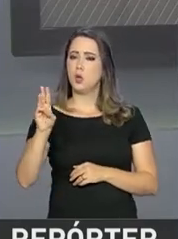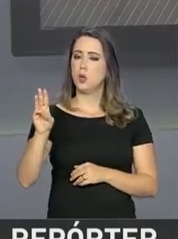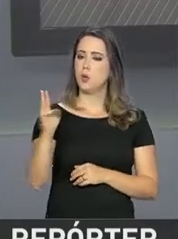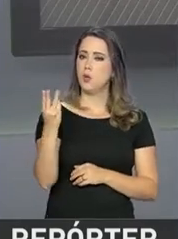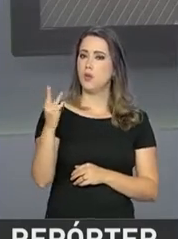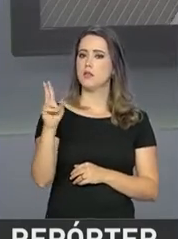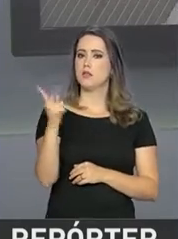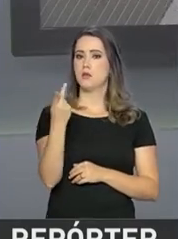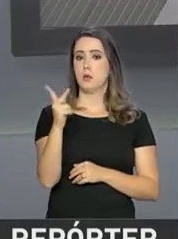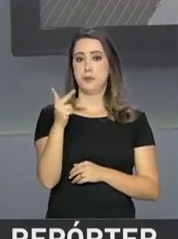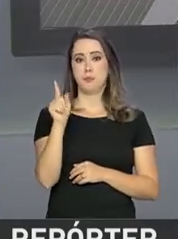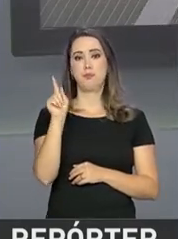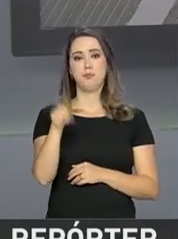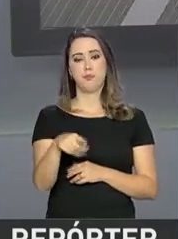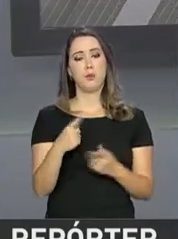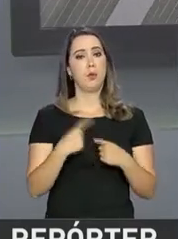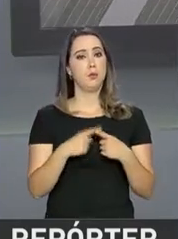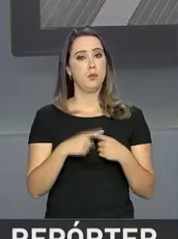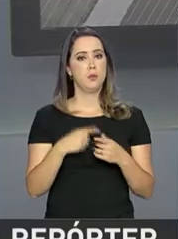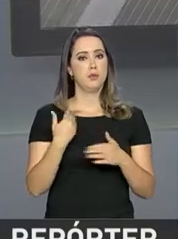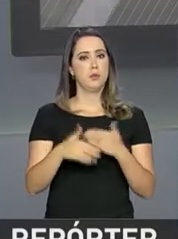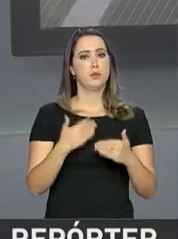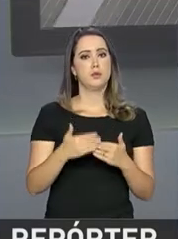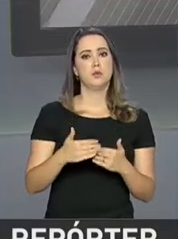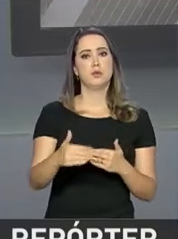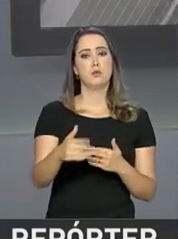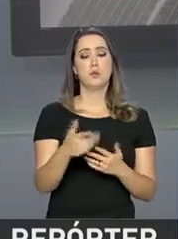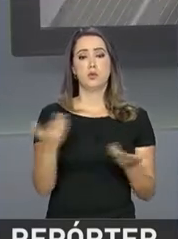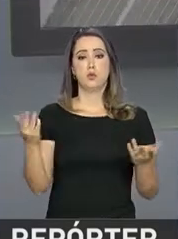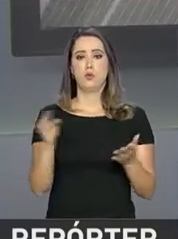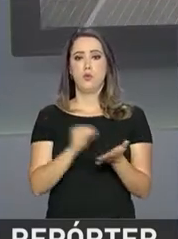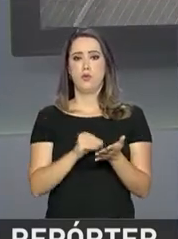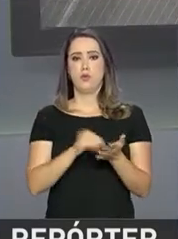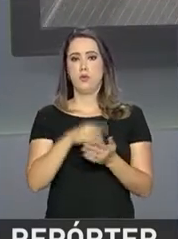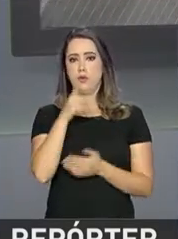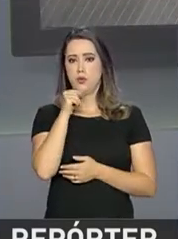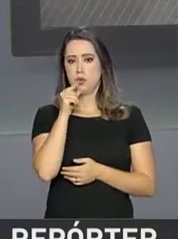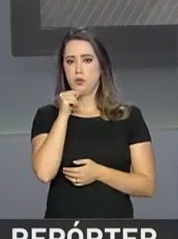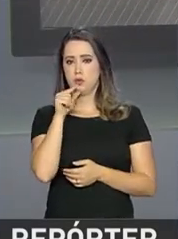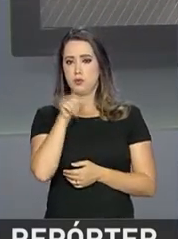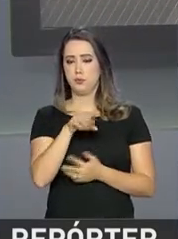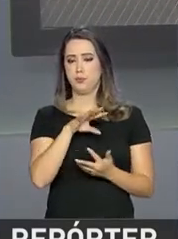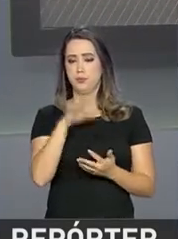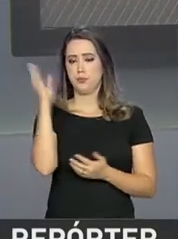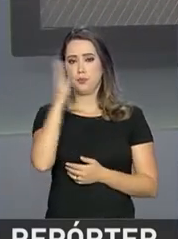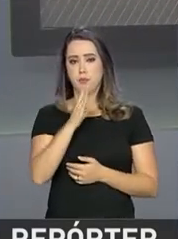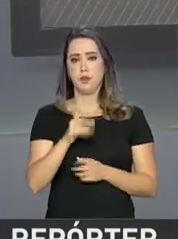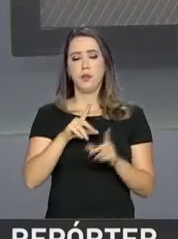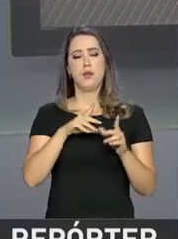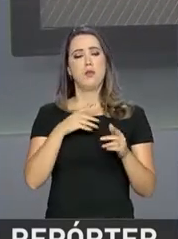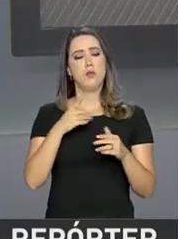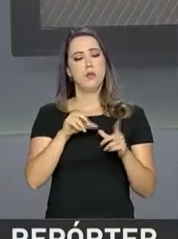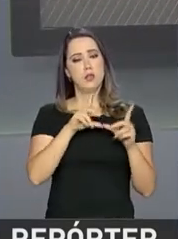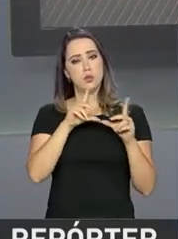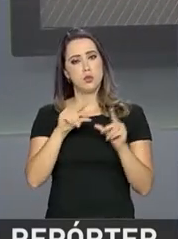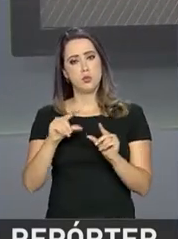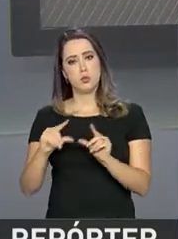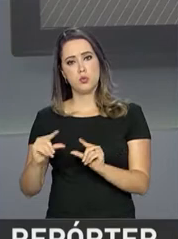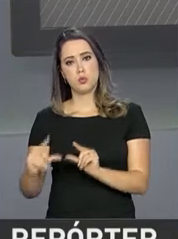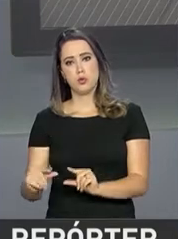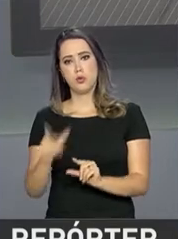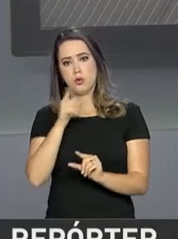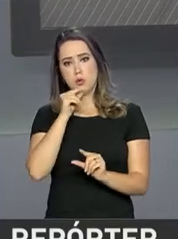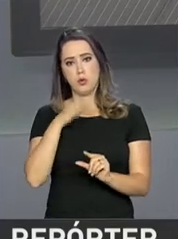extra tem por base a continuidade das condições hidrológicas desfavoráveis ea tendência de redução no nível de armazenamento